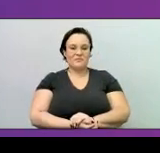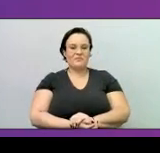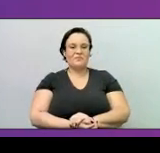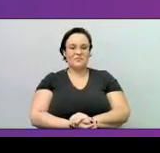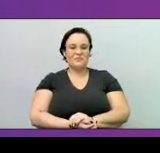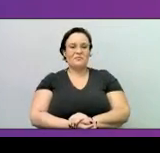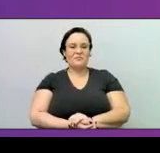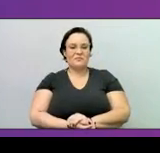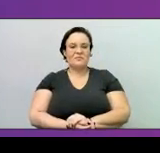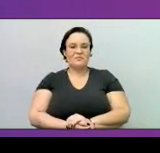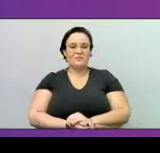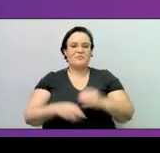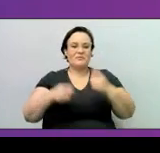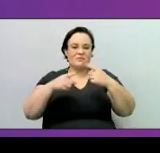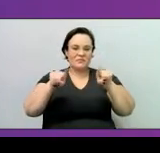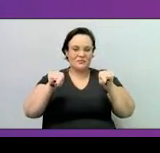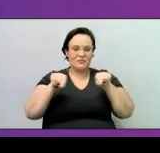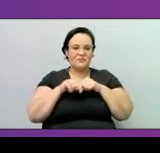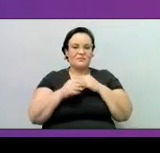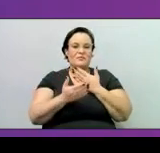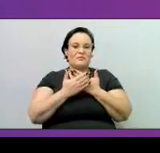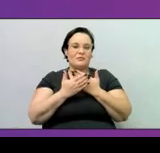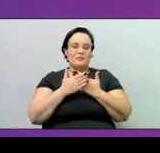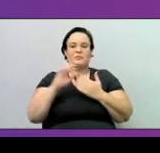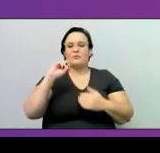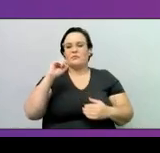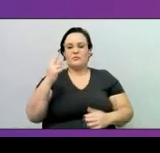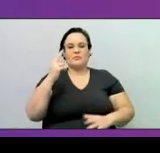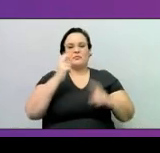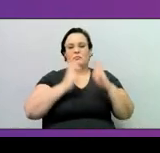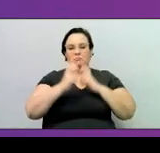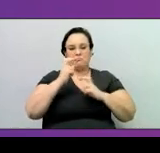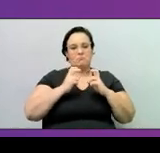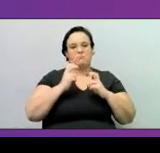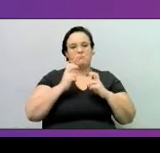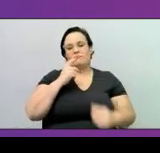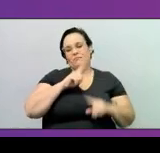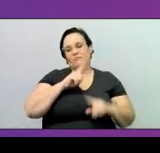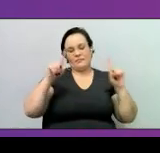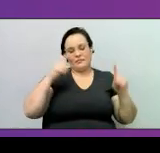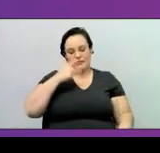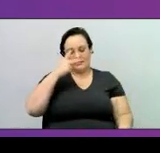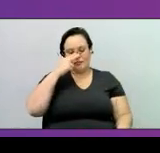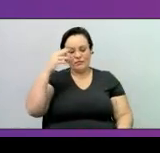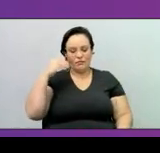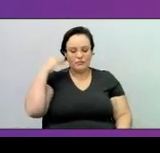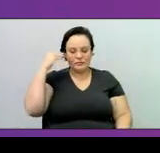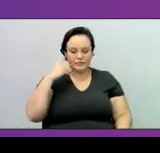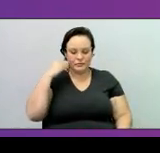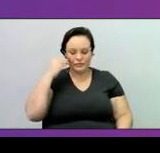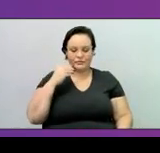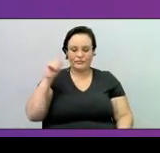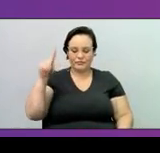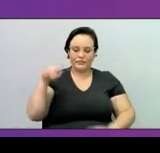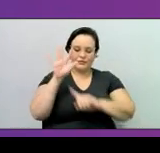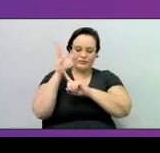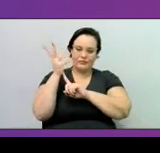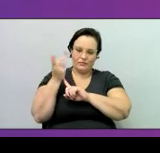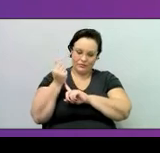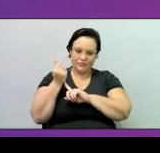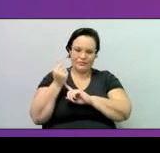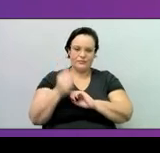sala de aula ou no parque onde seja isso mas essa vivência ela é uma arte em sim né